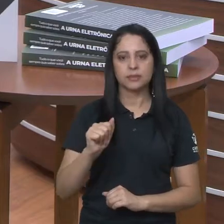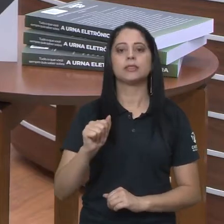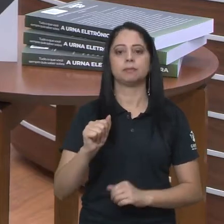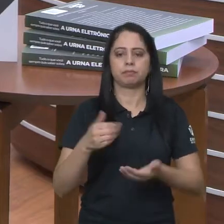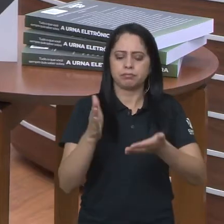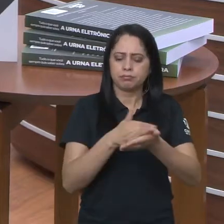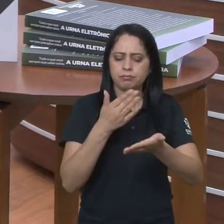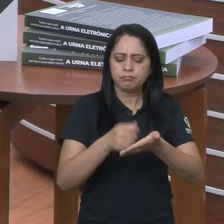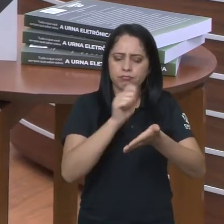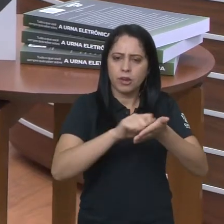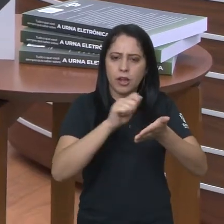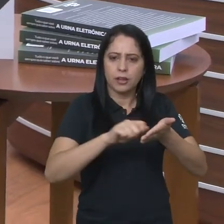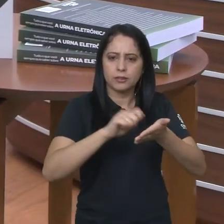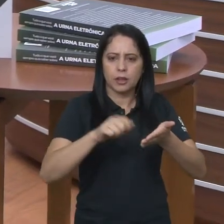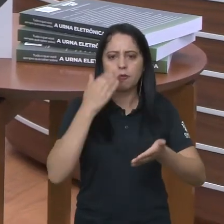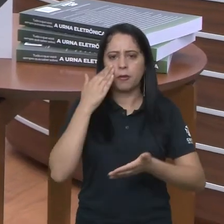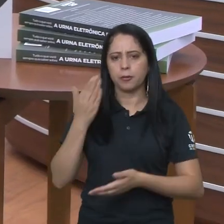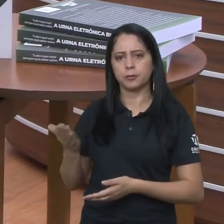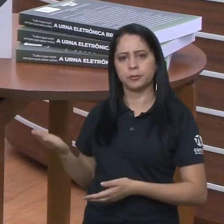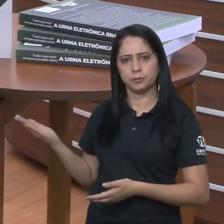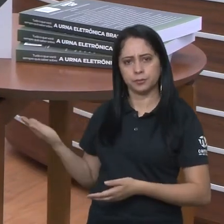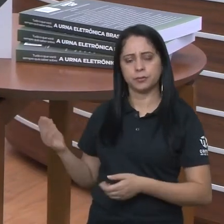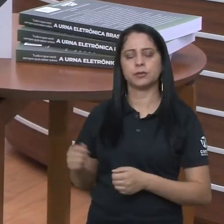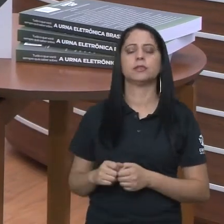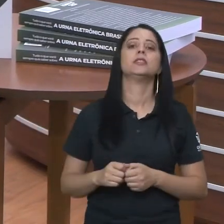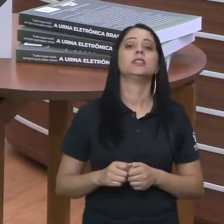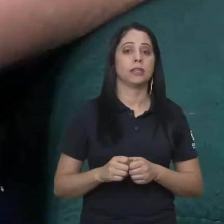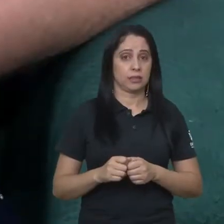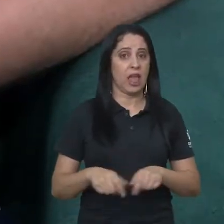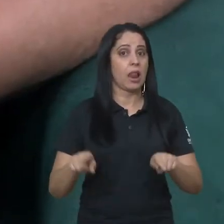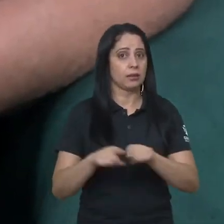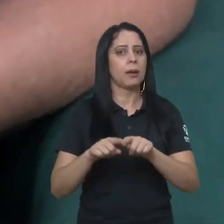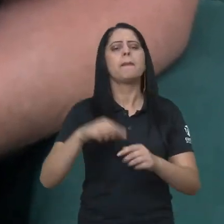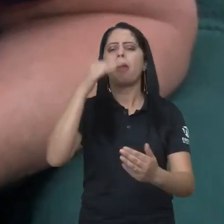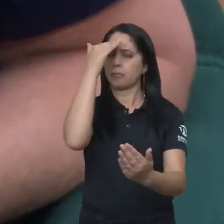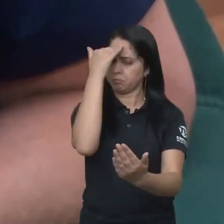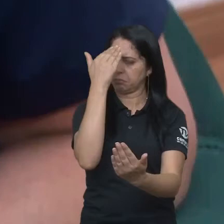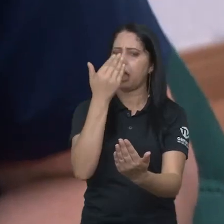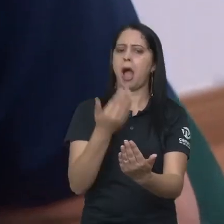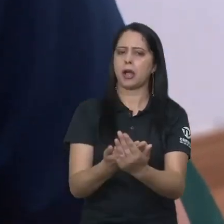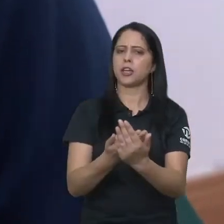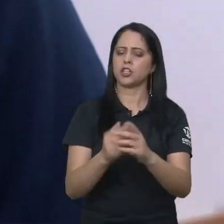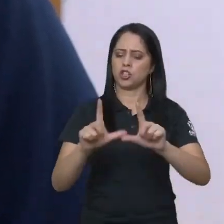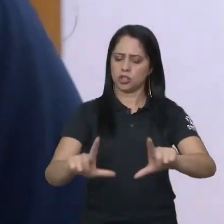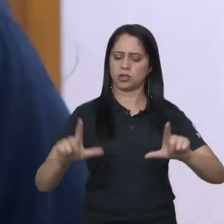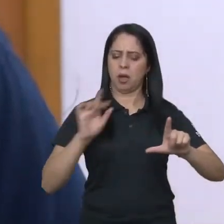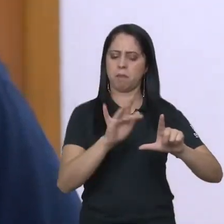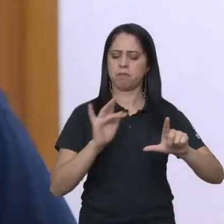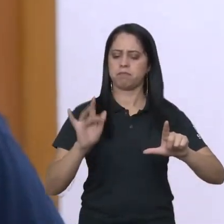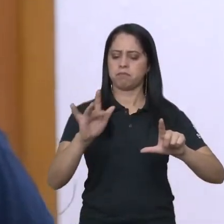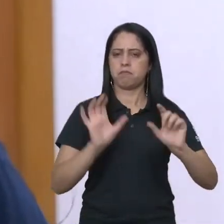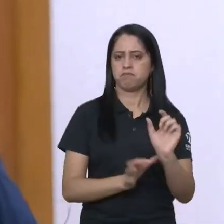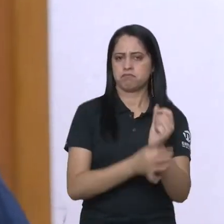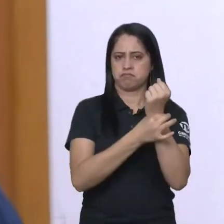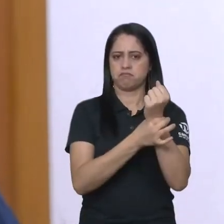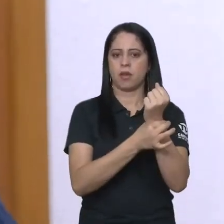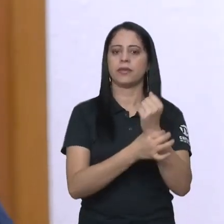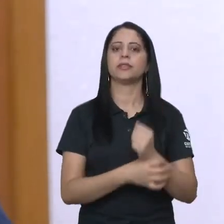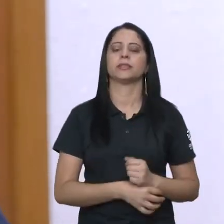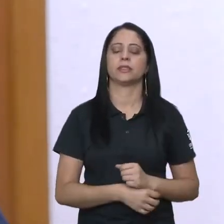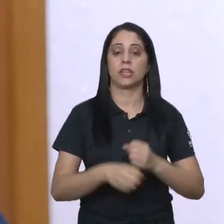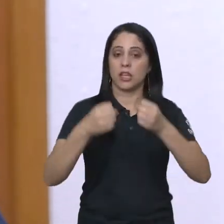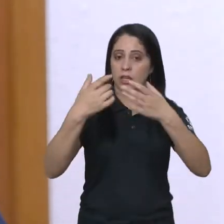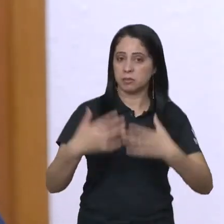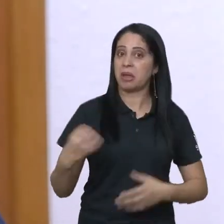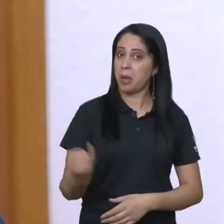o que você queria saber sobre a urna eletrônica brasileira. Assim como Hernandes, ela também garante a segurança das